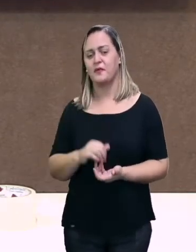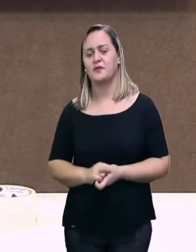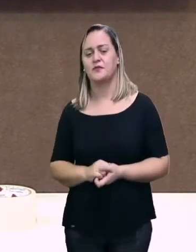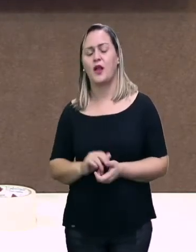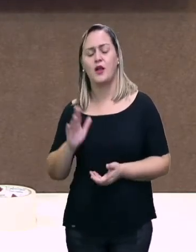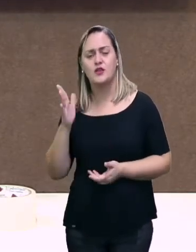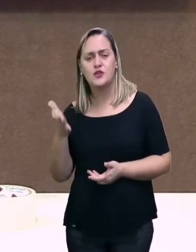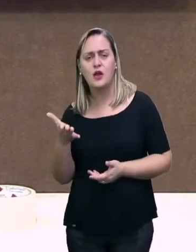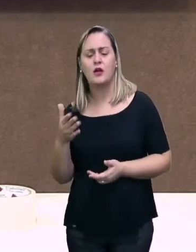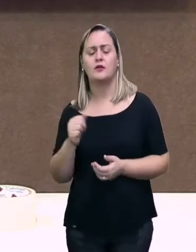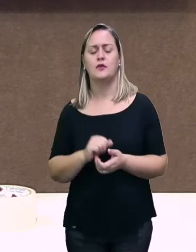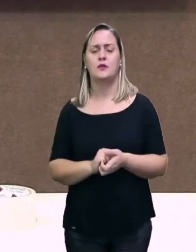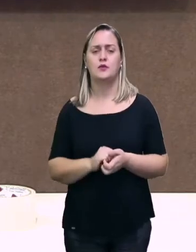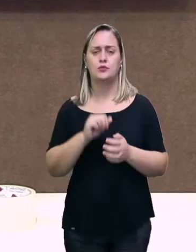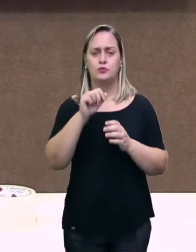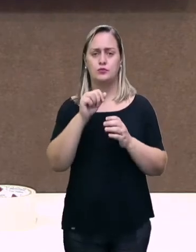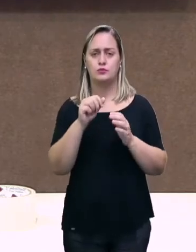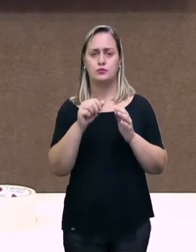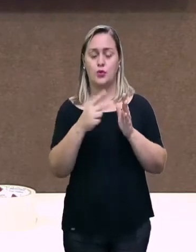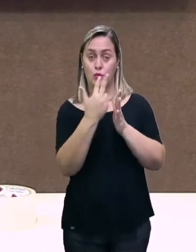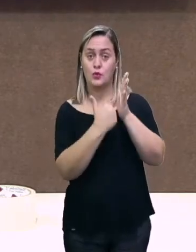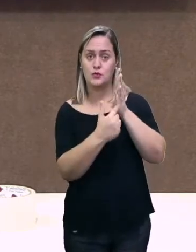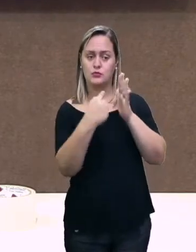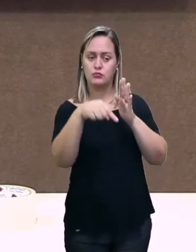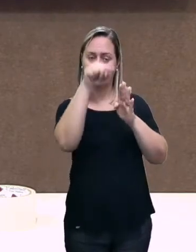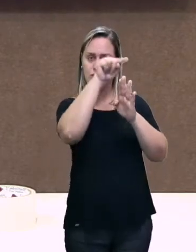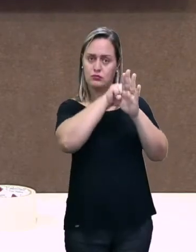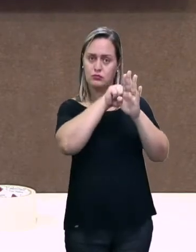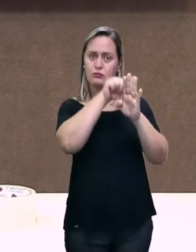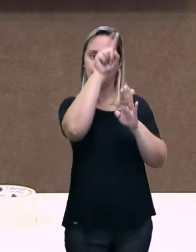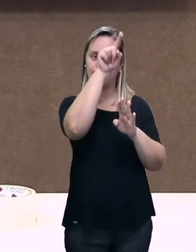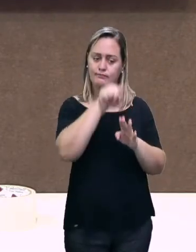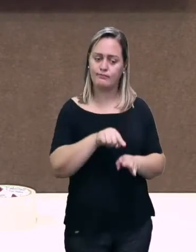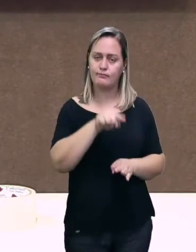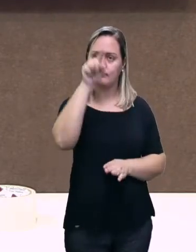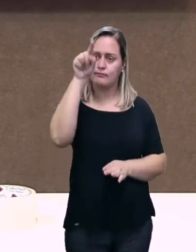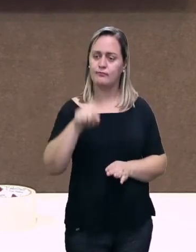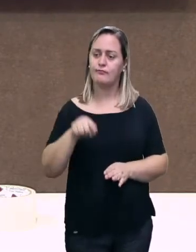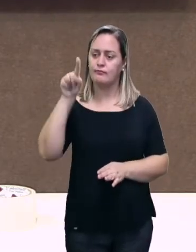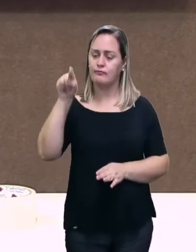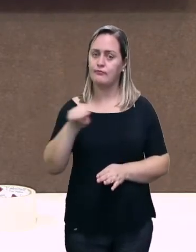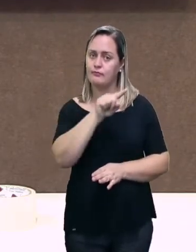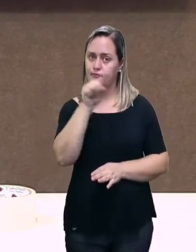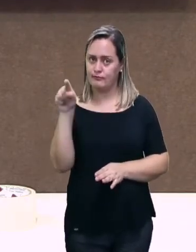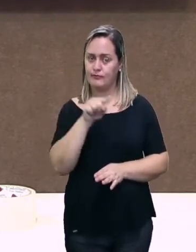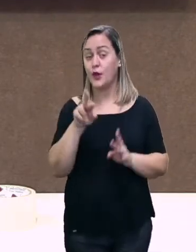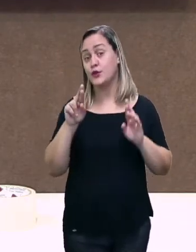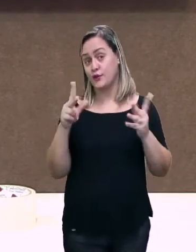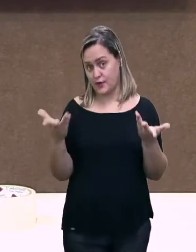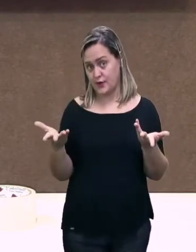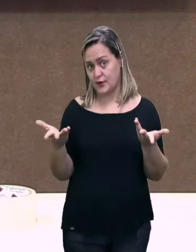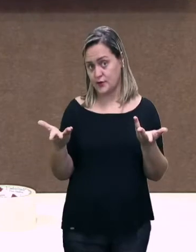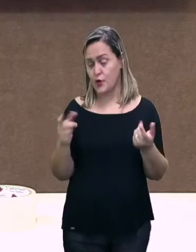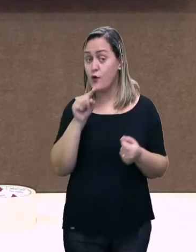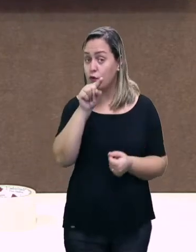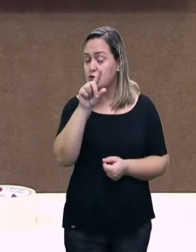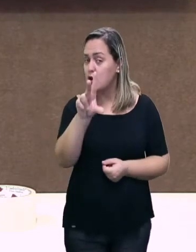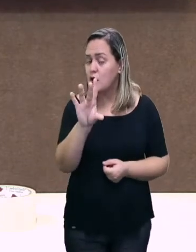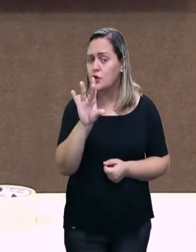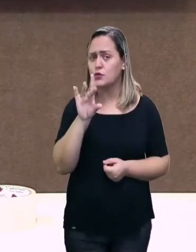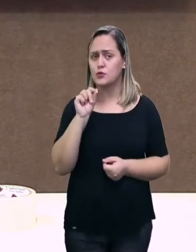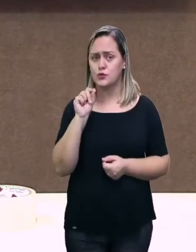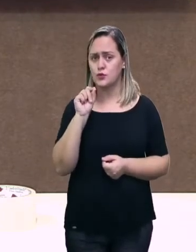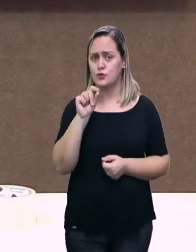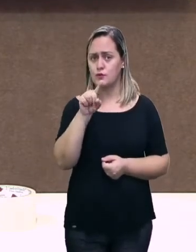eu já marquei, só que eu fiz uma marcação diferente, tá vendo? Aí vocês vão escolher a marcação que vocês